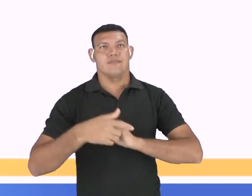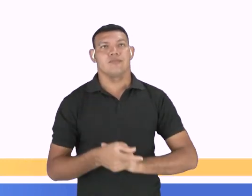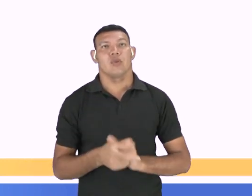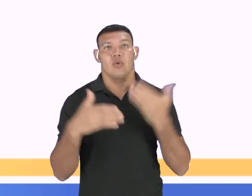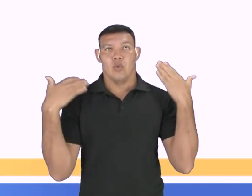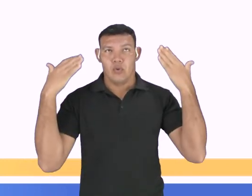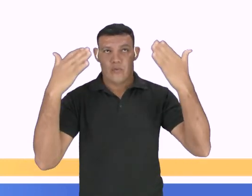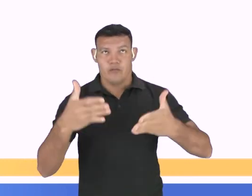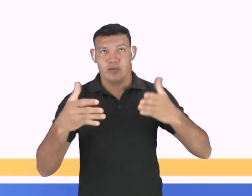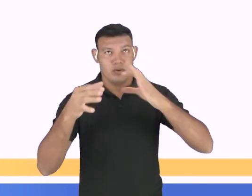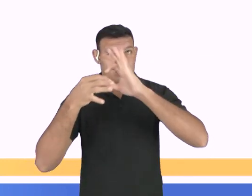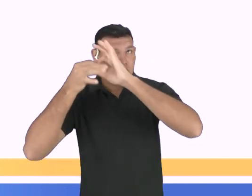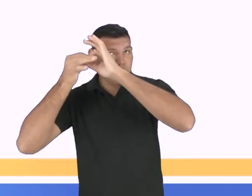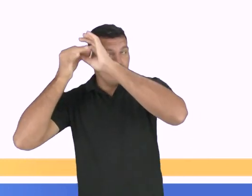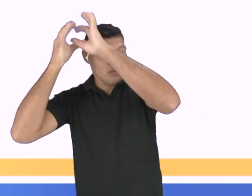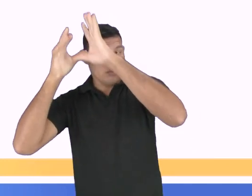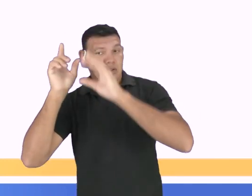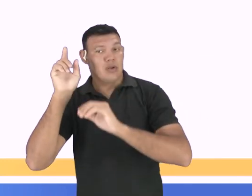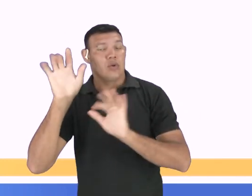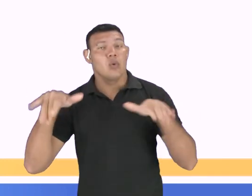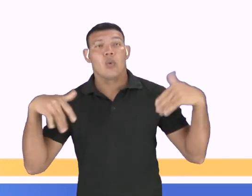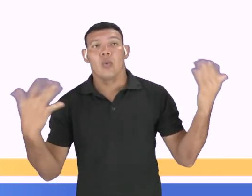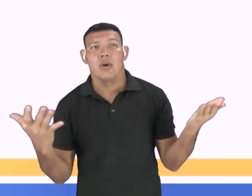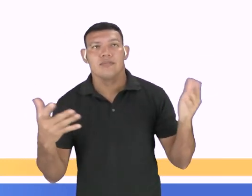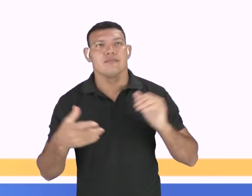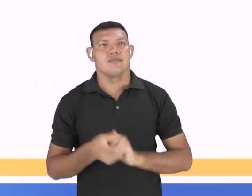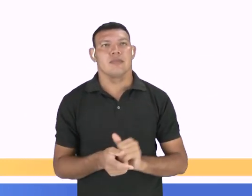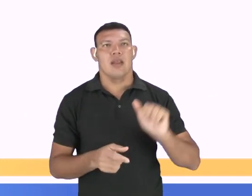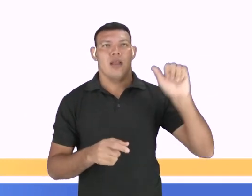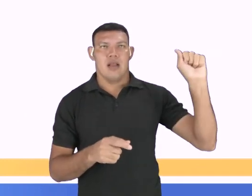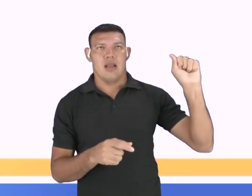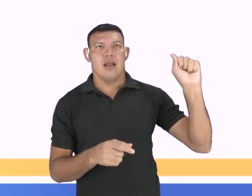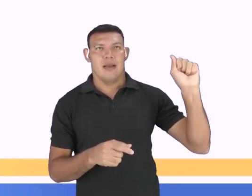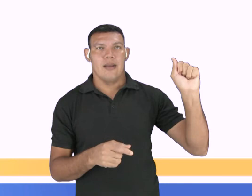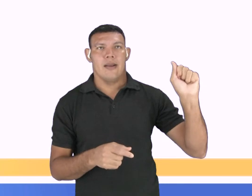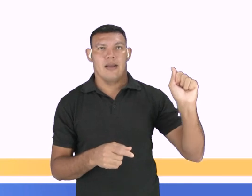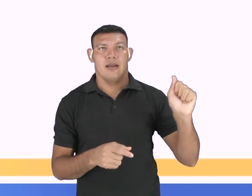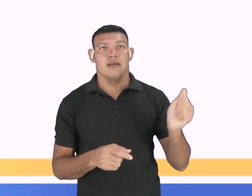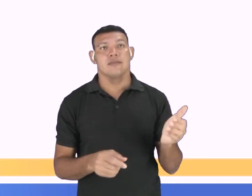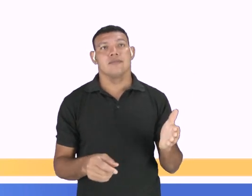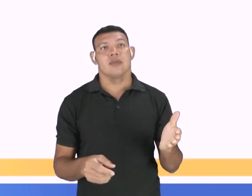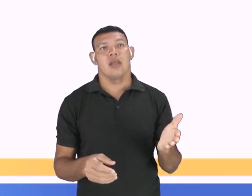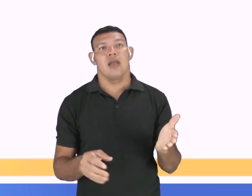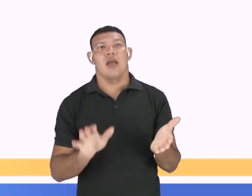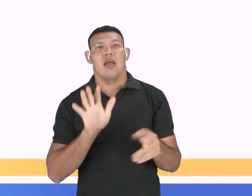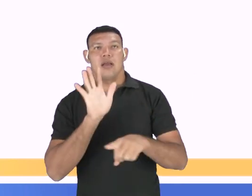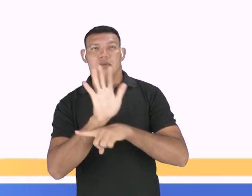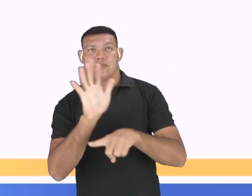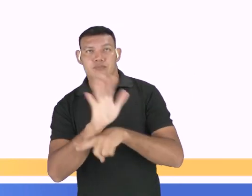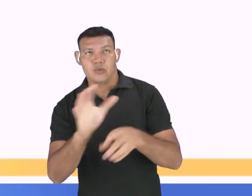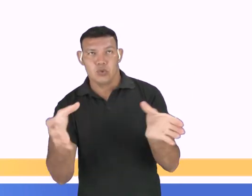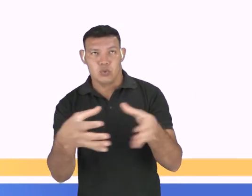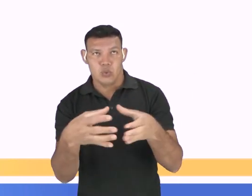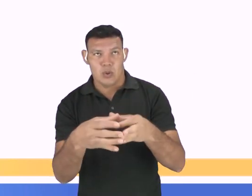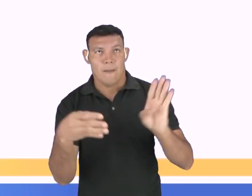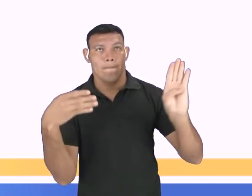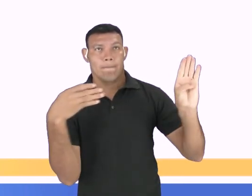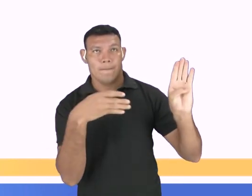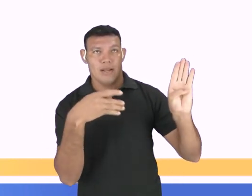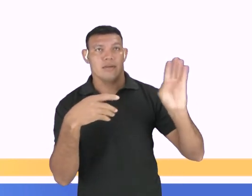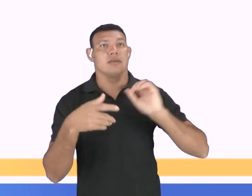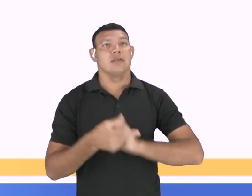o benefício coletivo; letra B, a liberdade individual; letra C, valorização da diversidade; letra